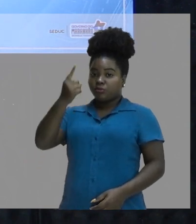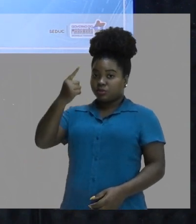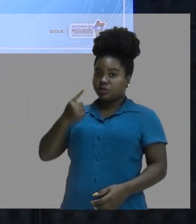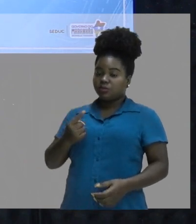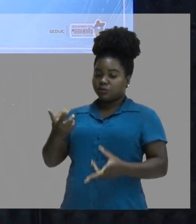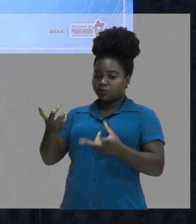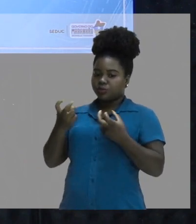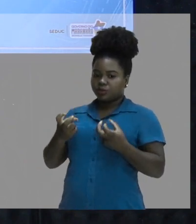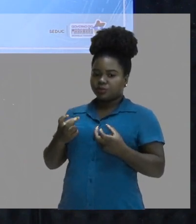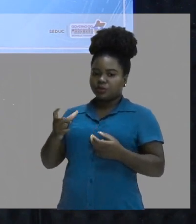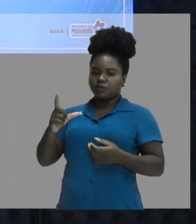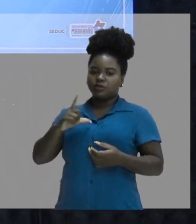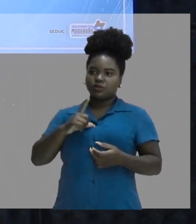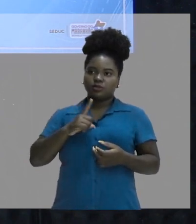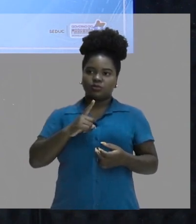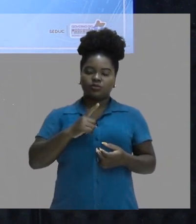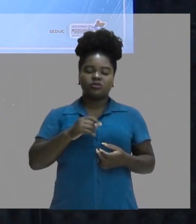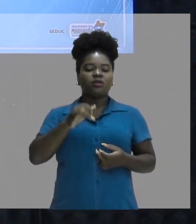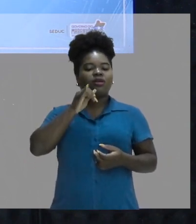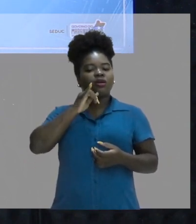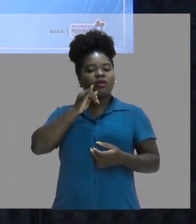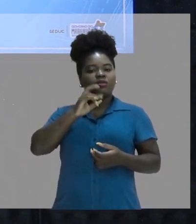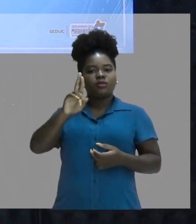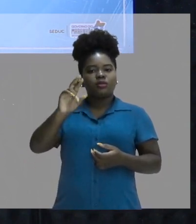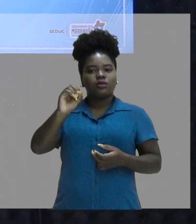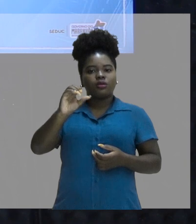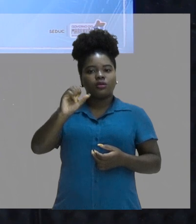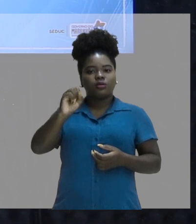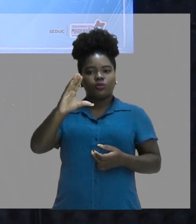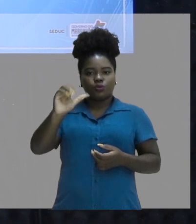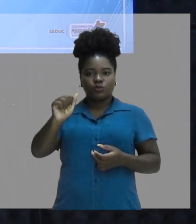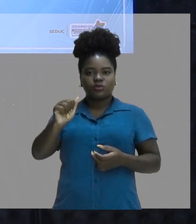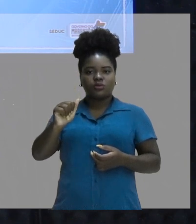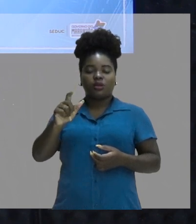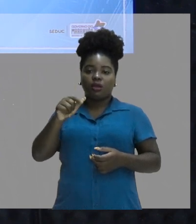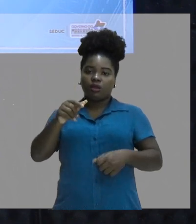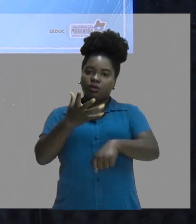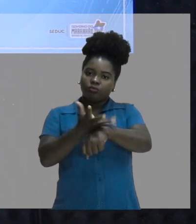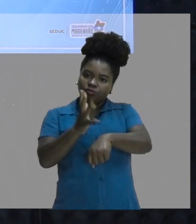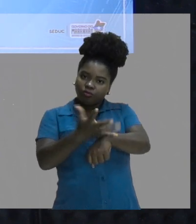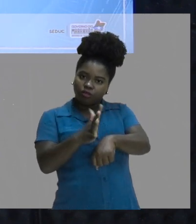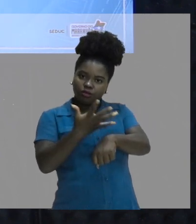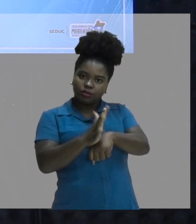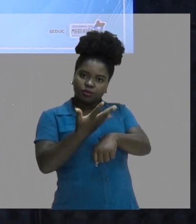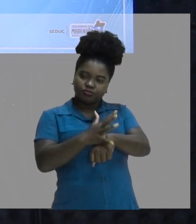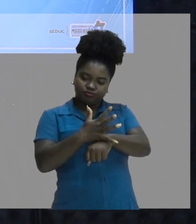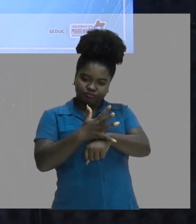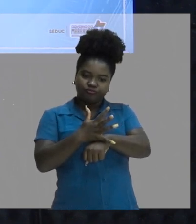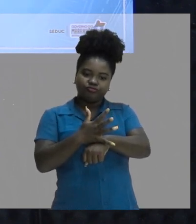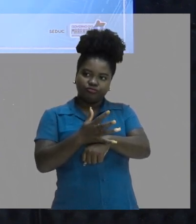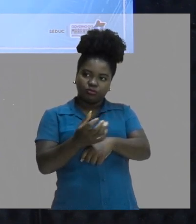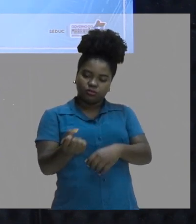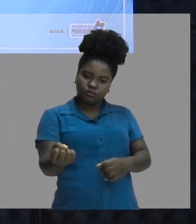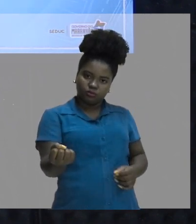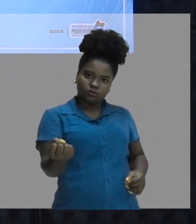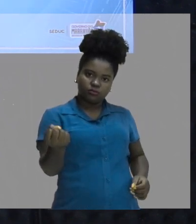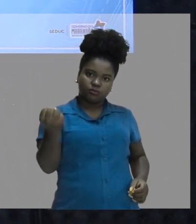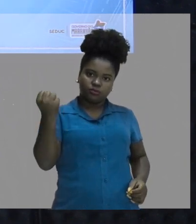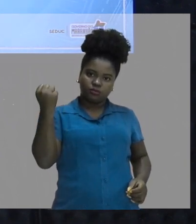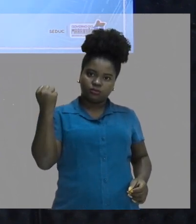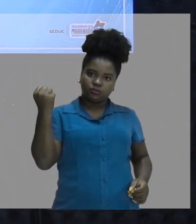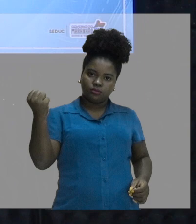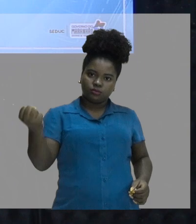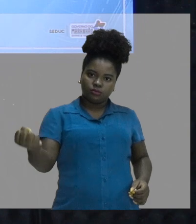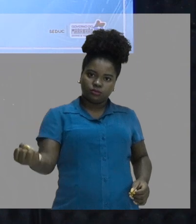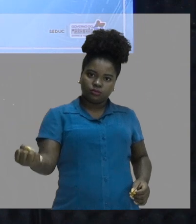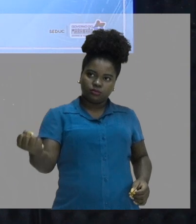bíceps. Quando nós fazemos uma rosca direta, por exemplo, que é o nome de um exercício que existe aí na musculação, quando nós fazemos uma rosca direta,